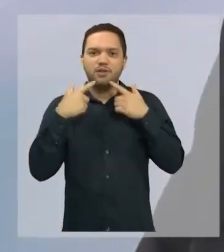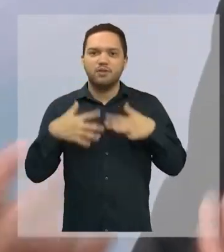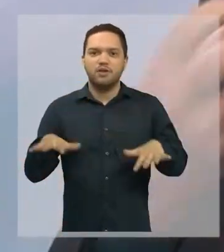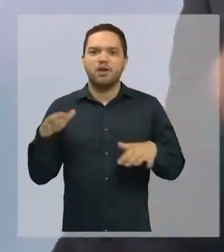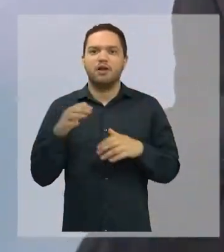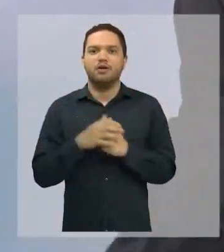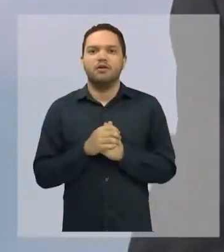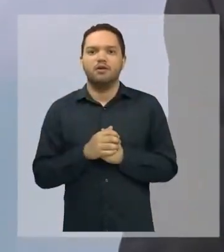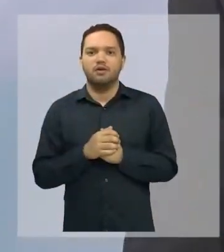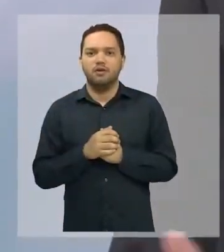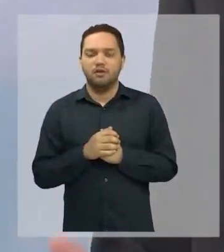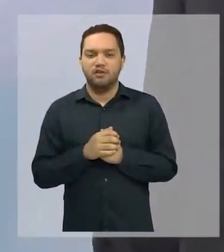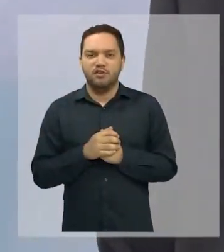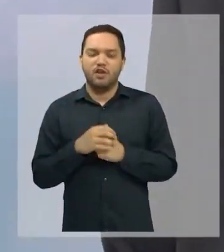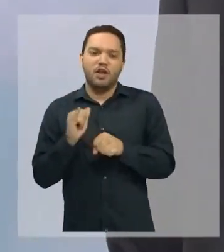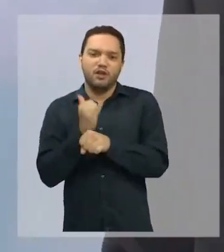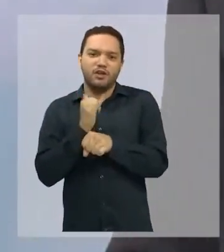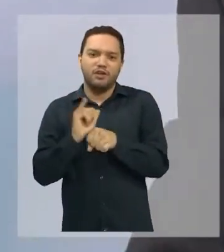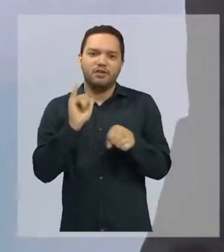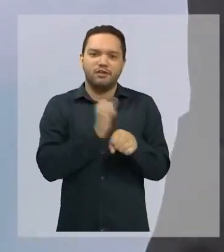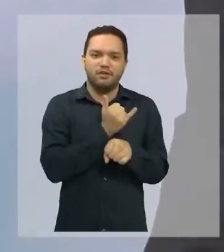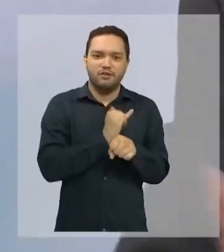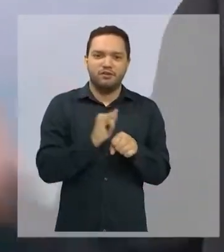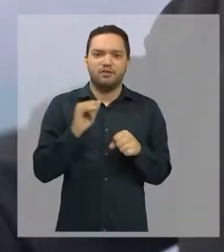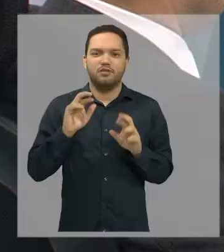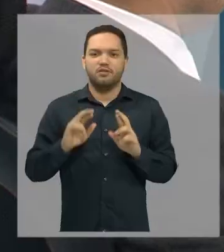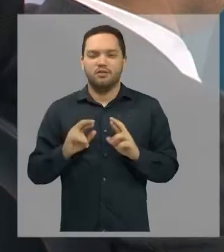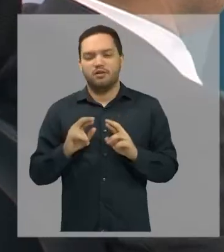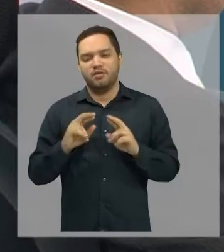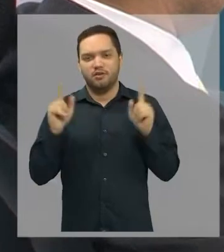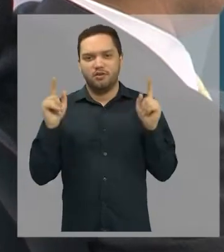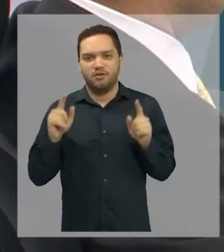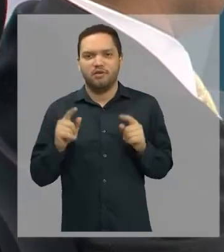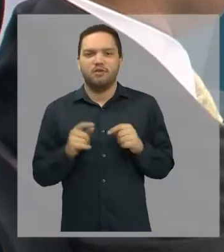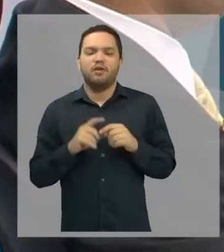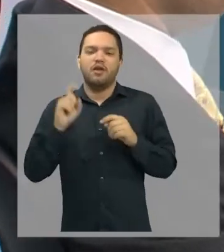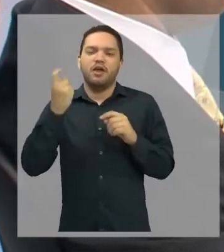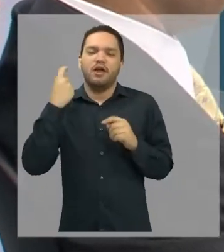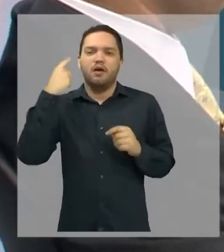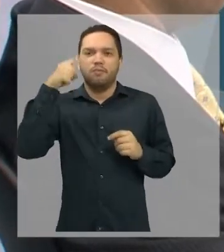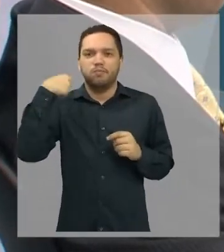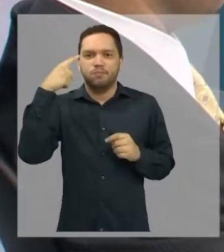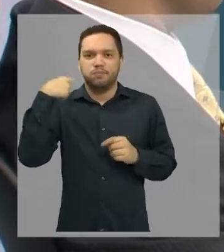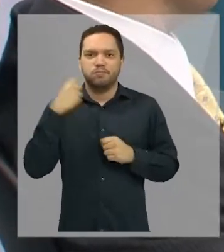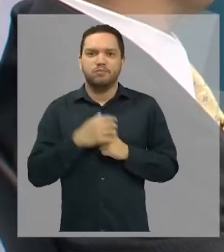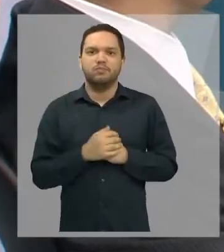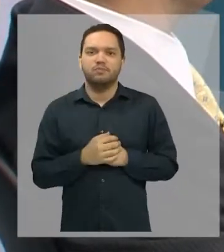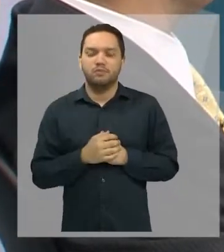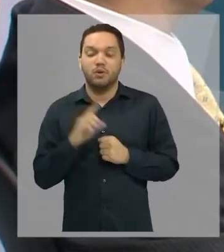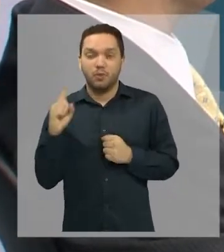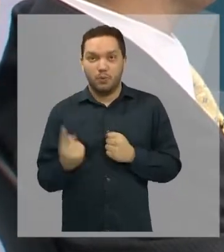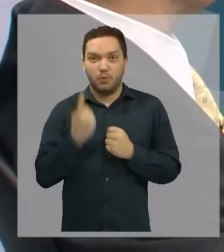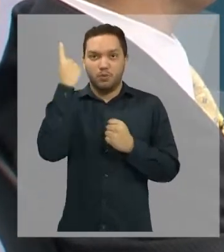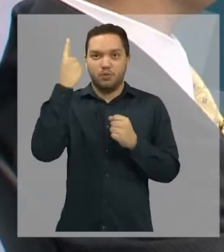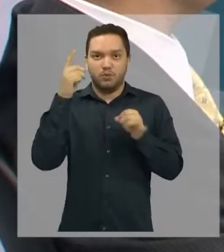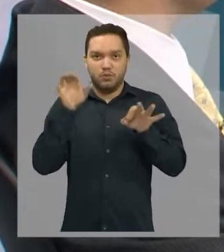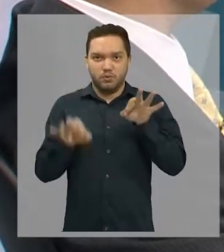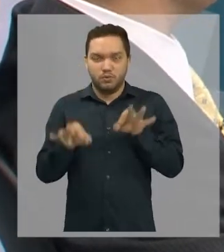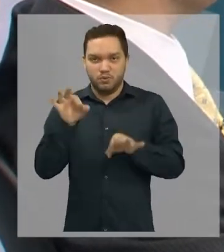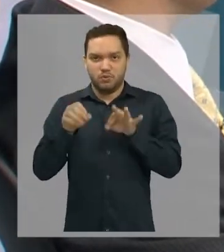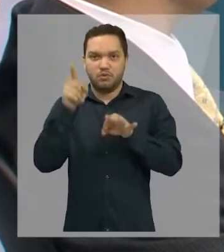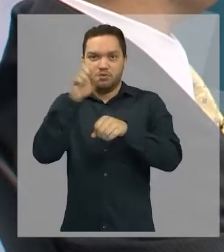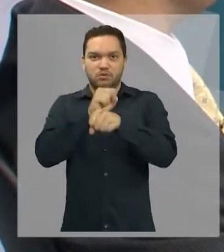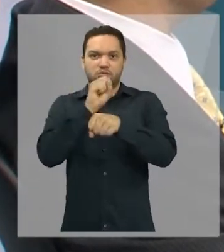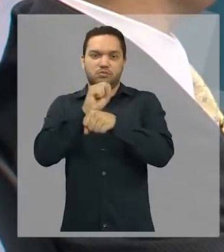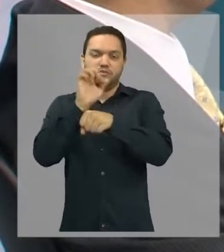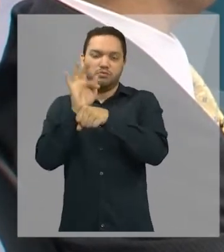Então, então, esses ex-advogados como o Toffoli, o único juiz que tem no Supremo